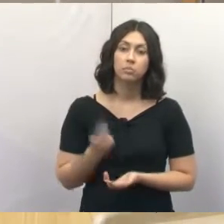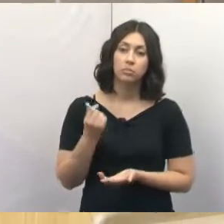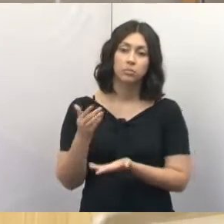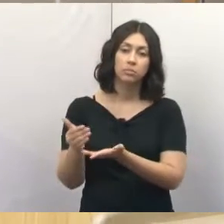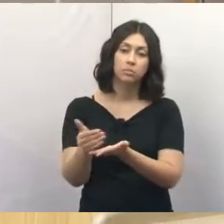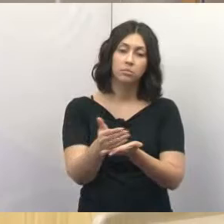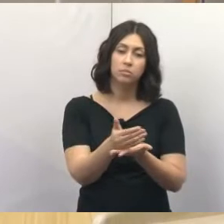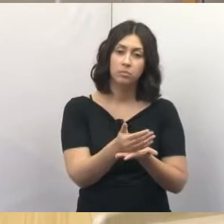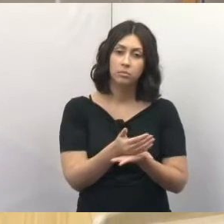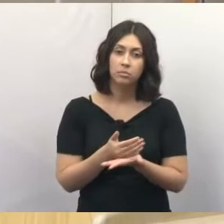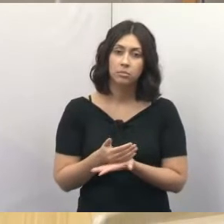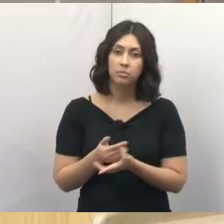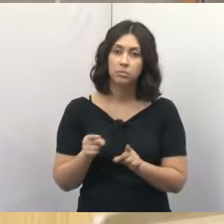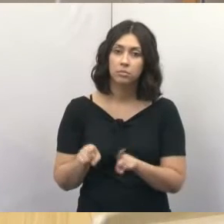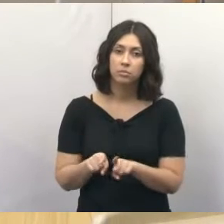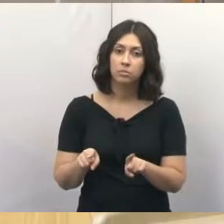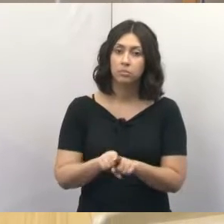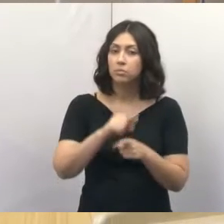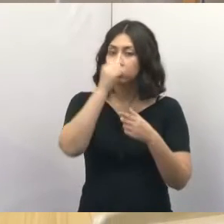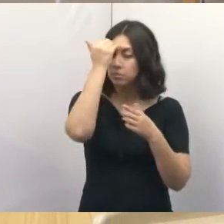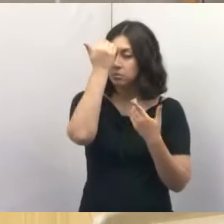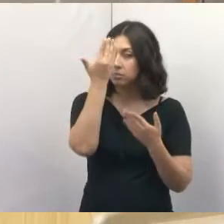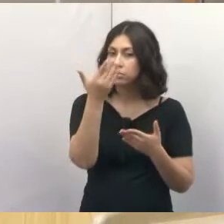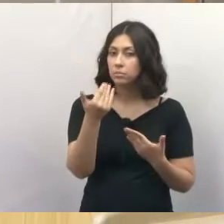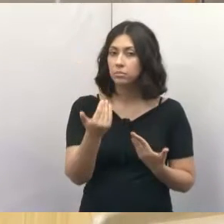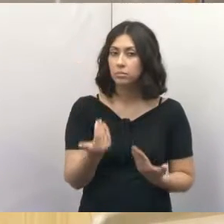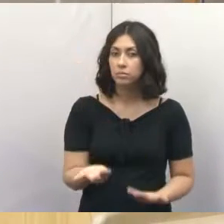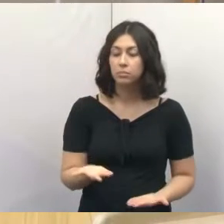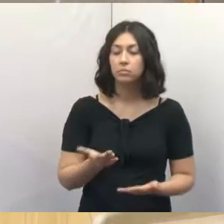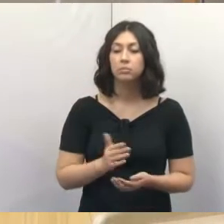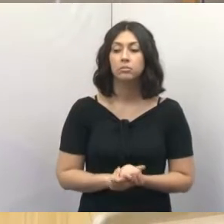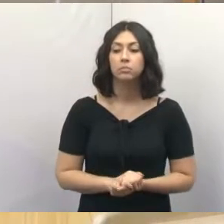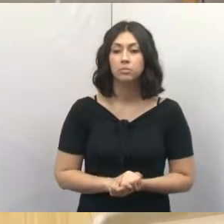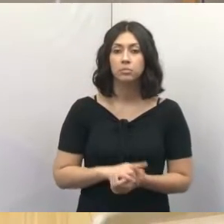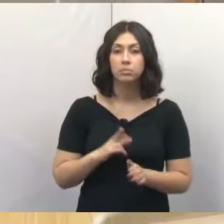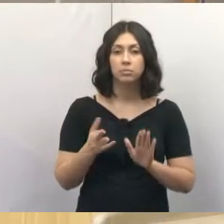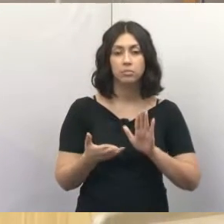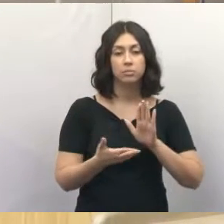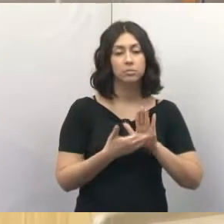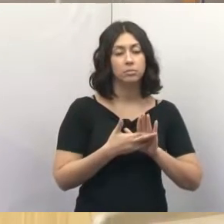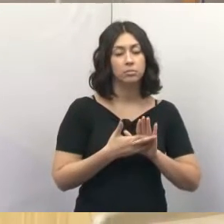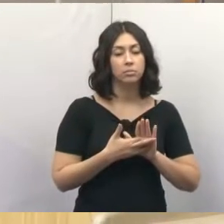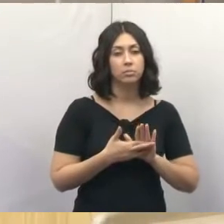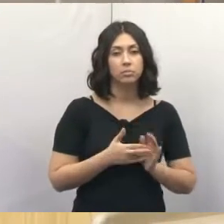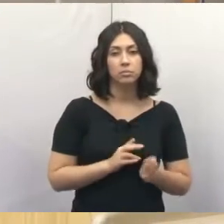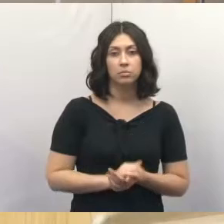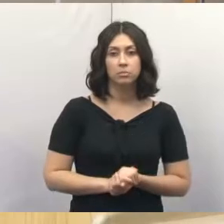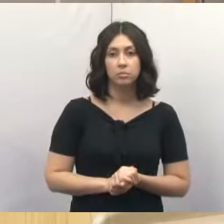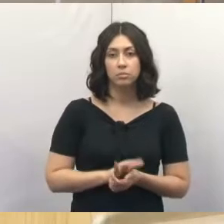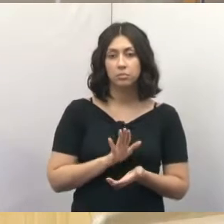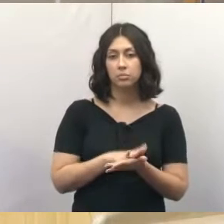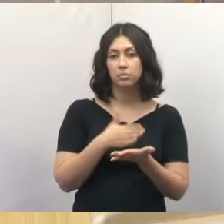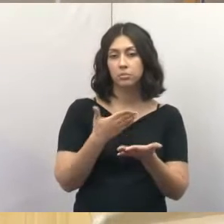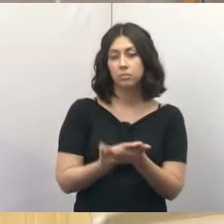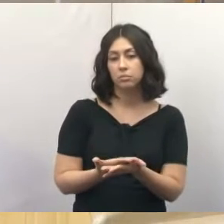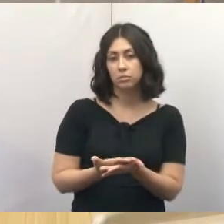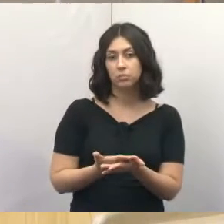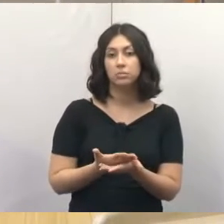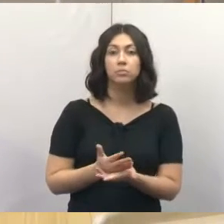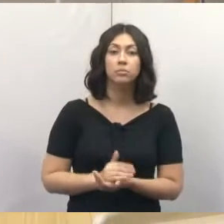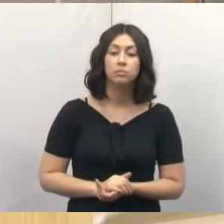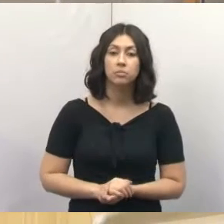10 das concessão de homenagem, título 11 do regimento interno, capítulo 1 das interpretações dos